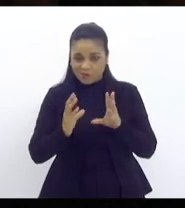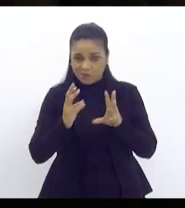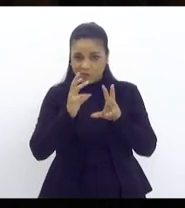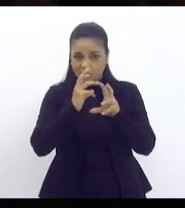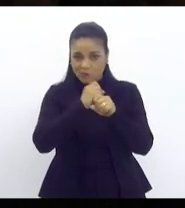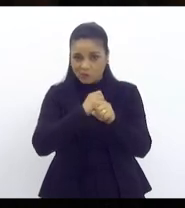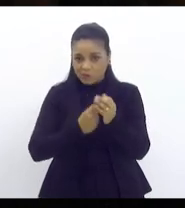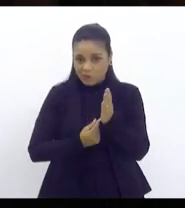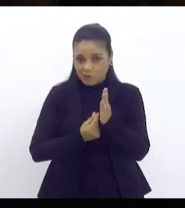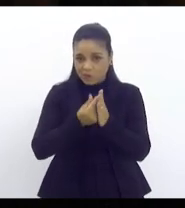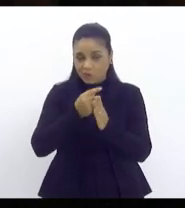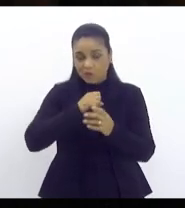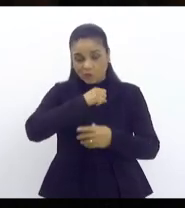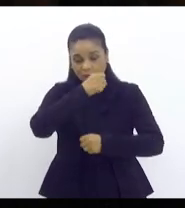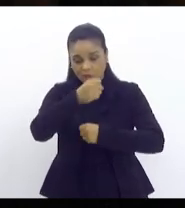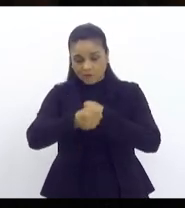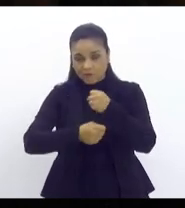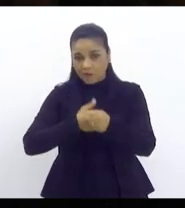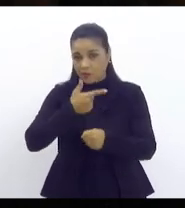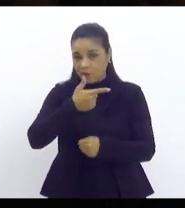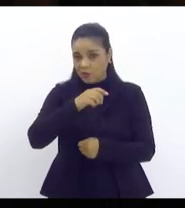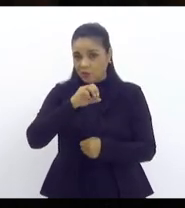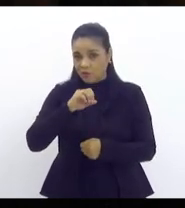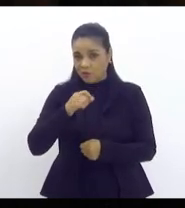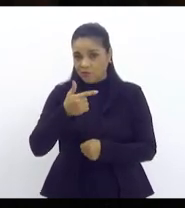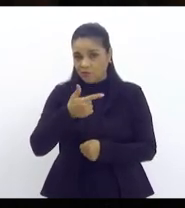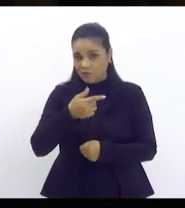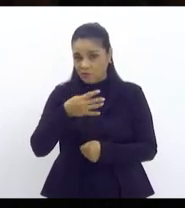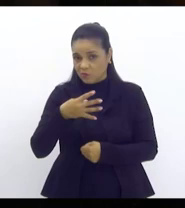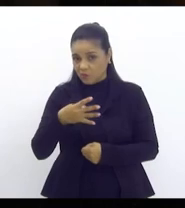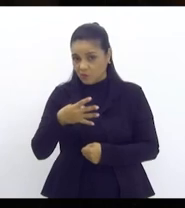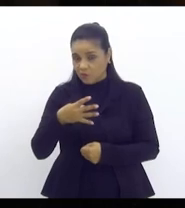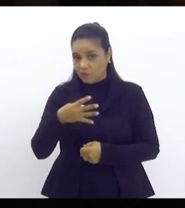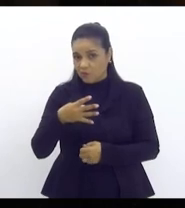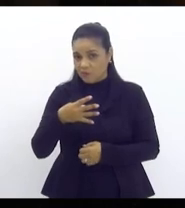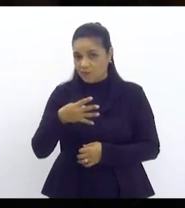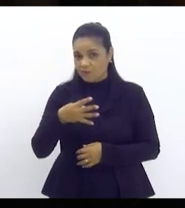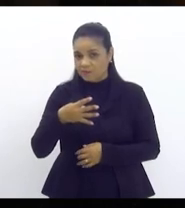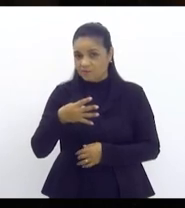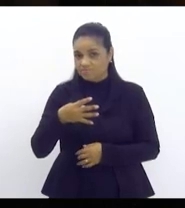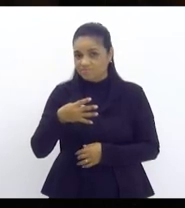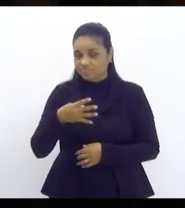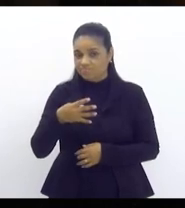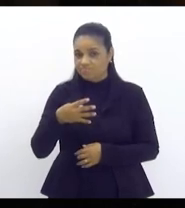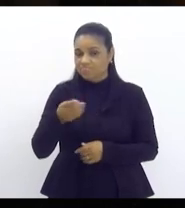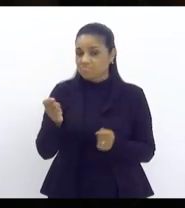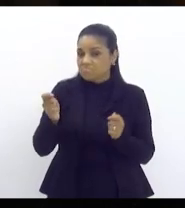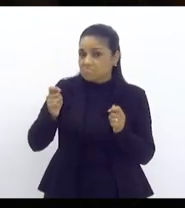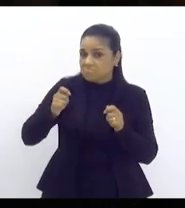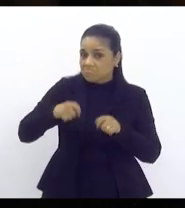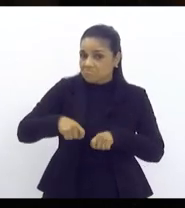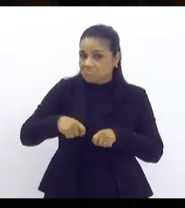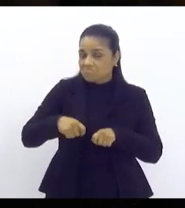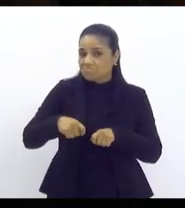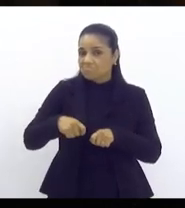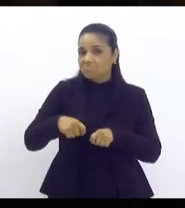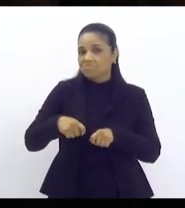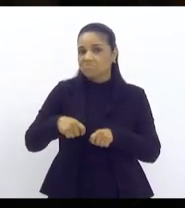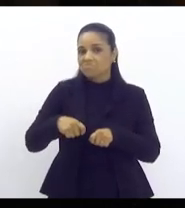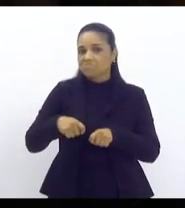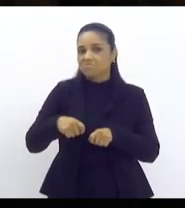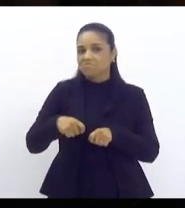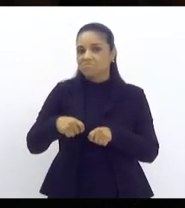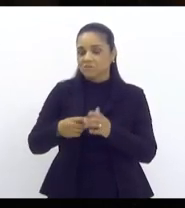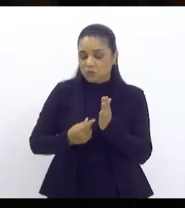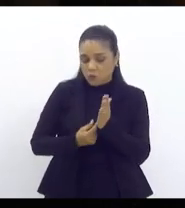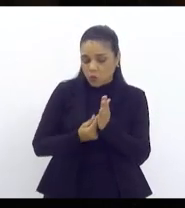orçamentária para 2024 com a possibilidade de realização do